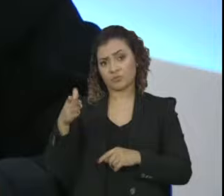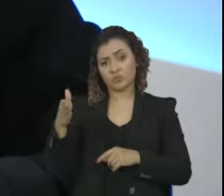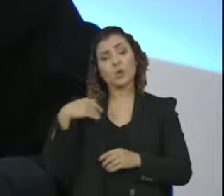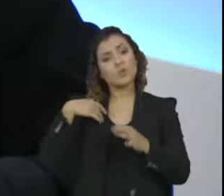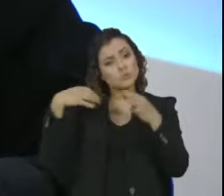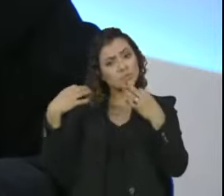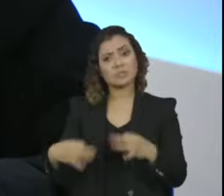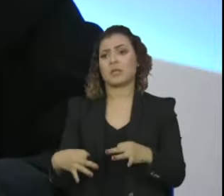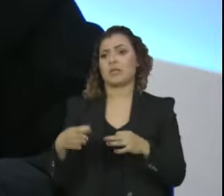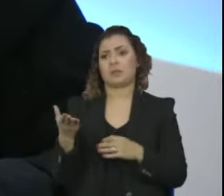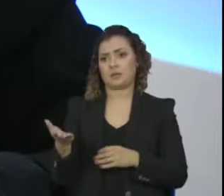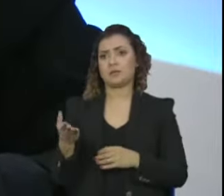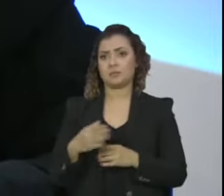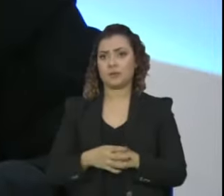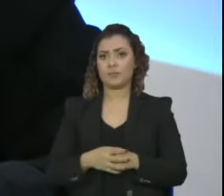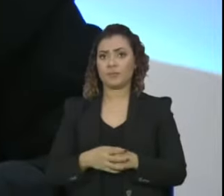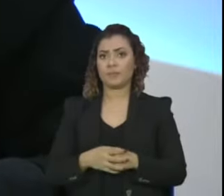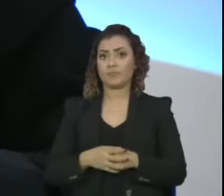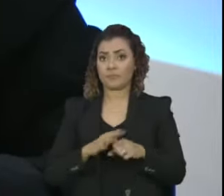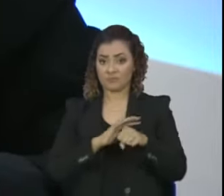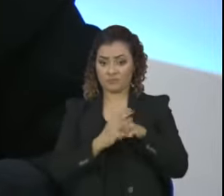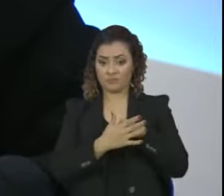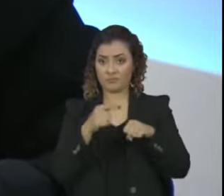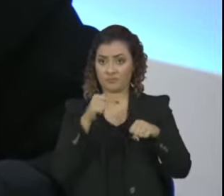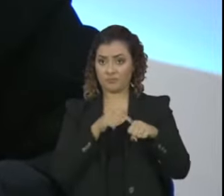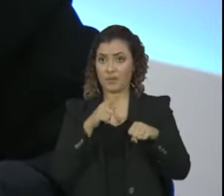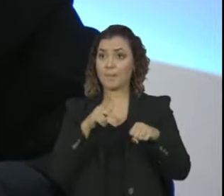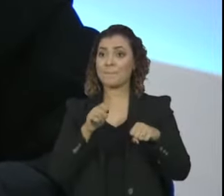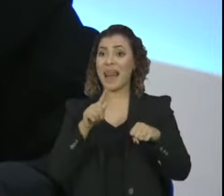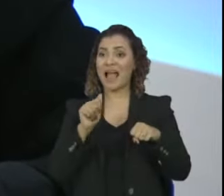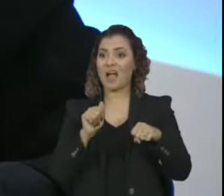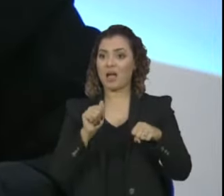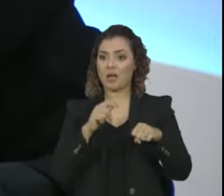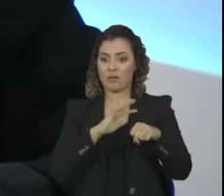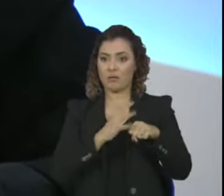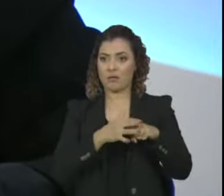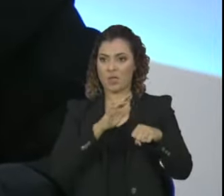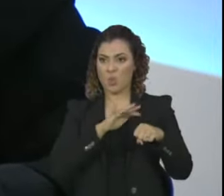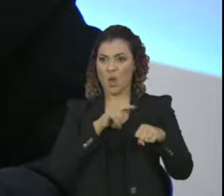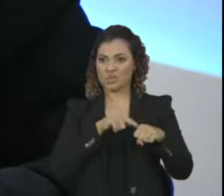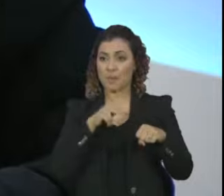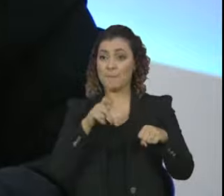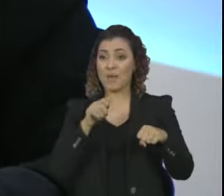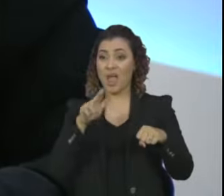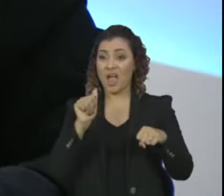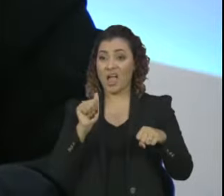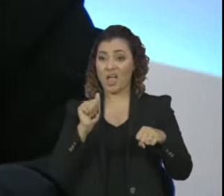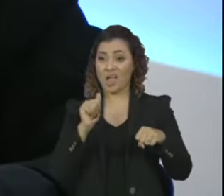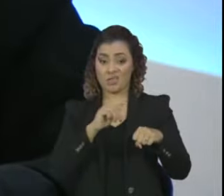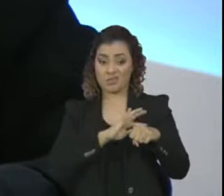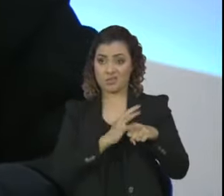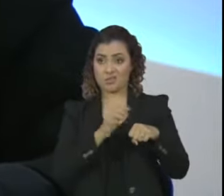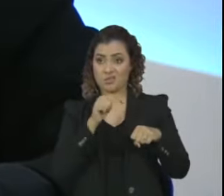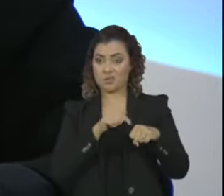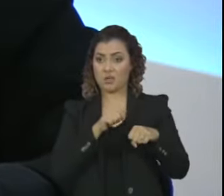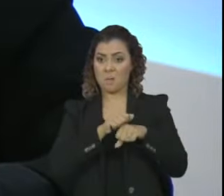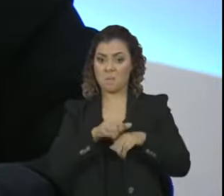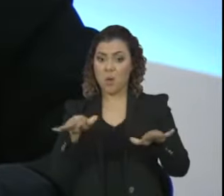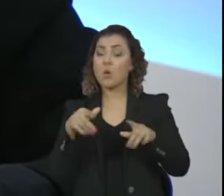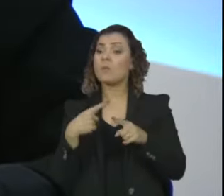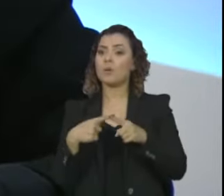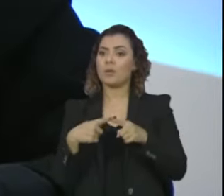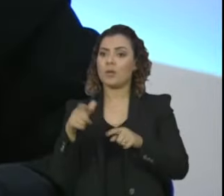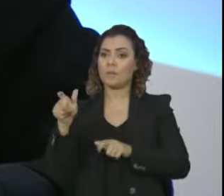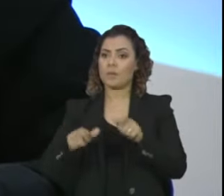eu tenho certeza que essa praga aquelas ou expressão praga essa praga veio porque